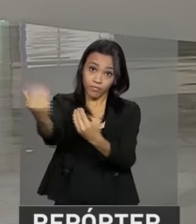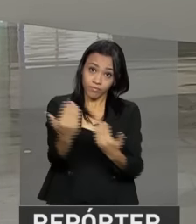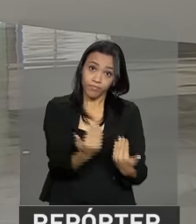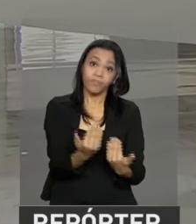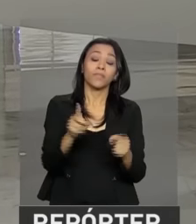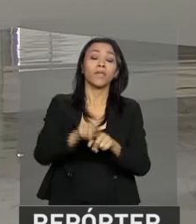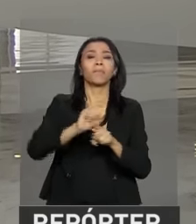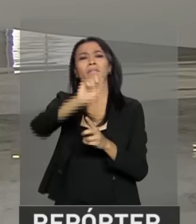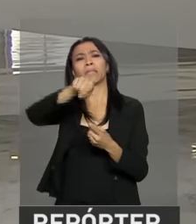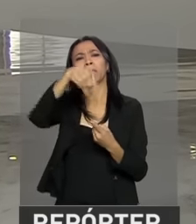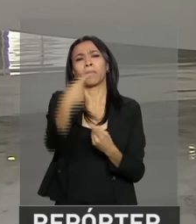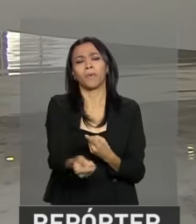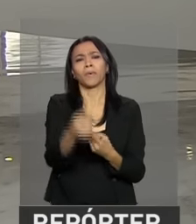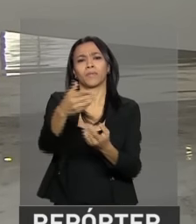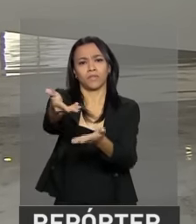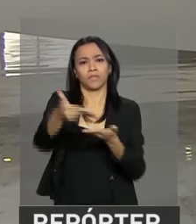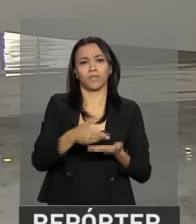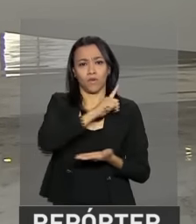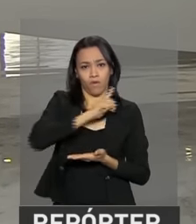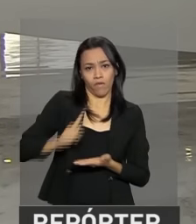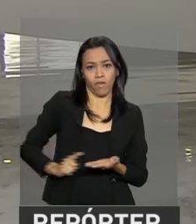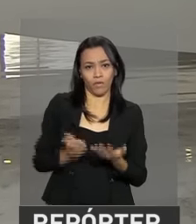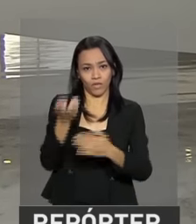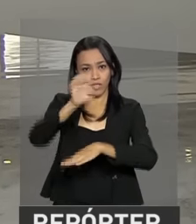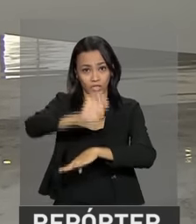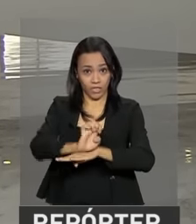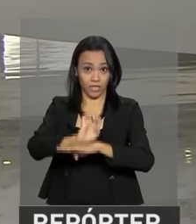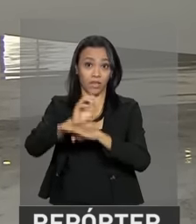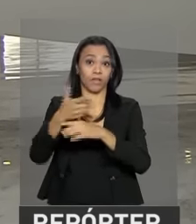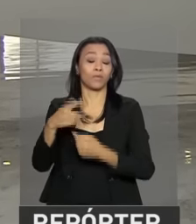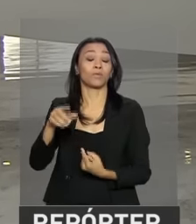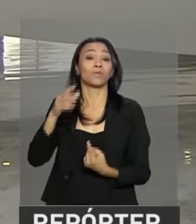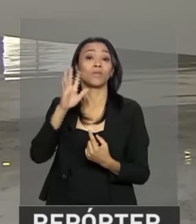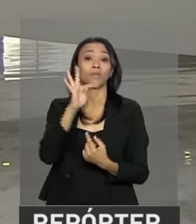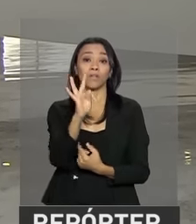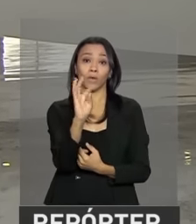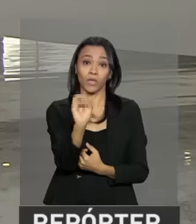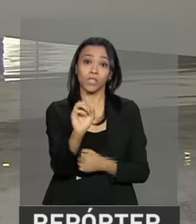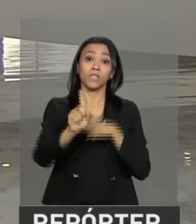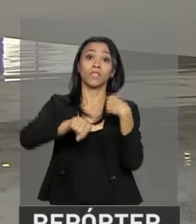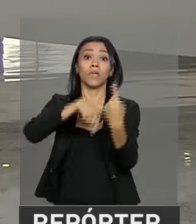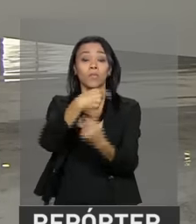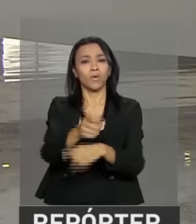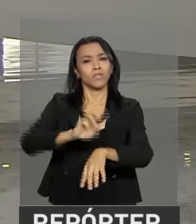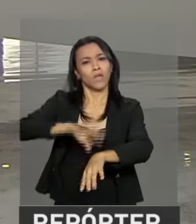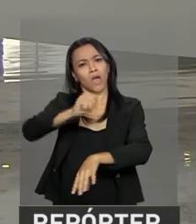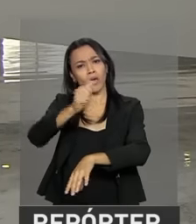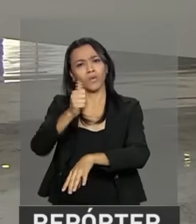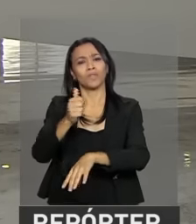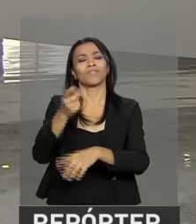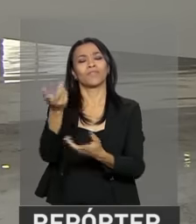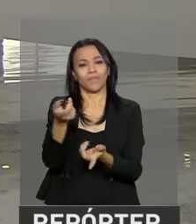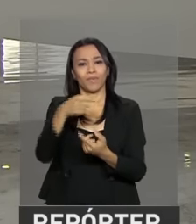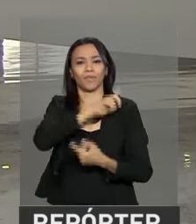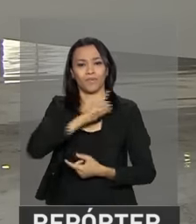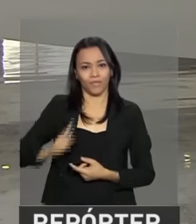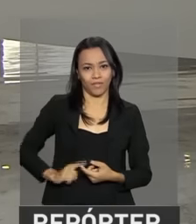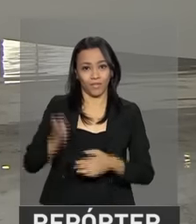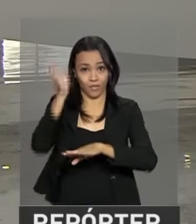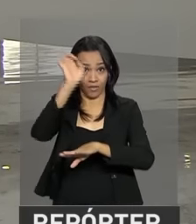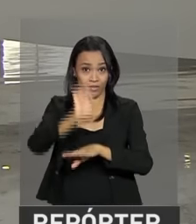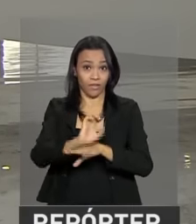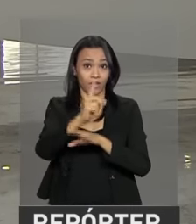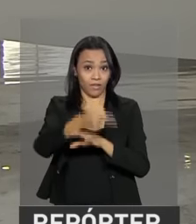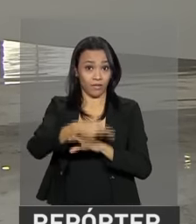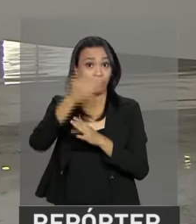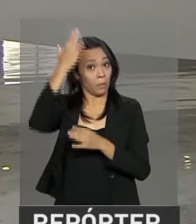recebe o governador do estado do Tocantins, Marcelo Miranda, e às 11 horas, o governador do estado do Pará, Simão Jatene. No final